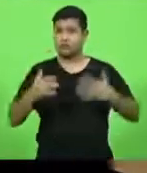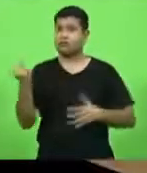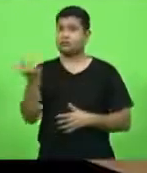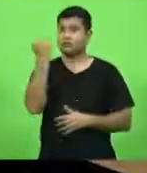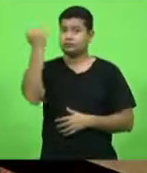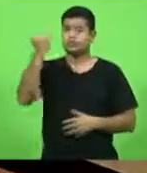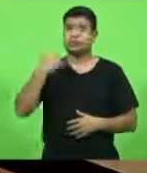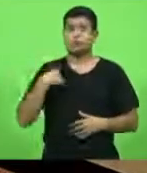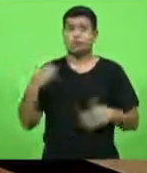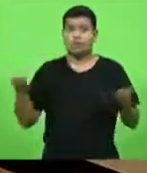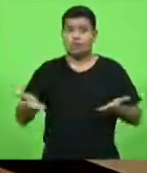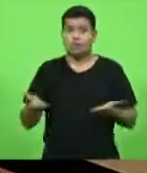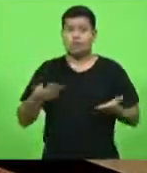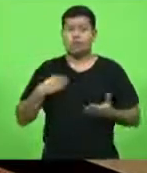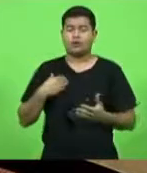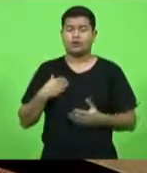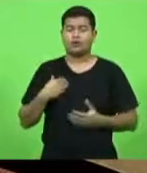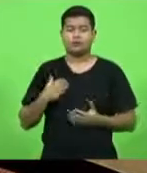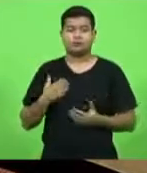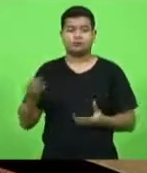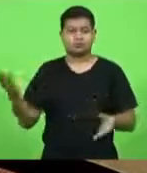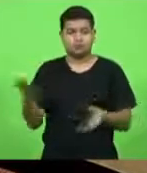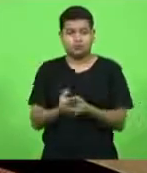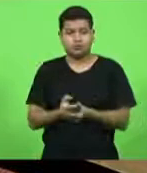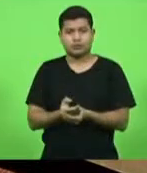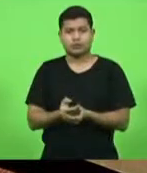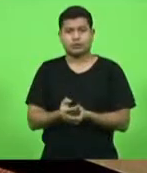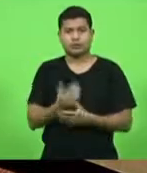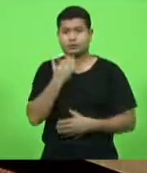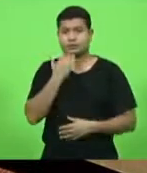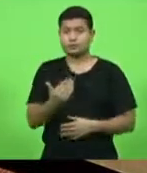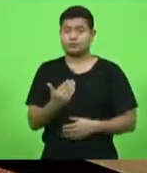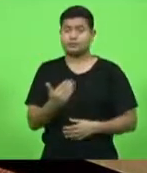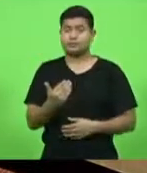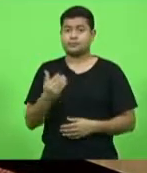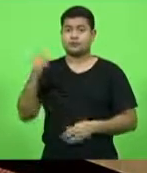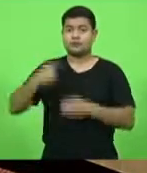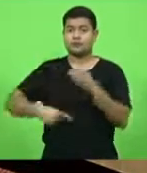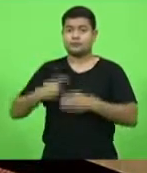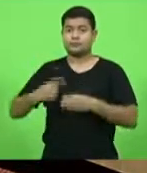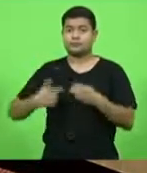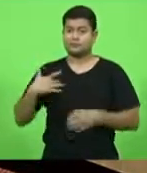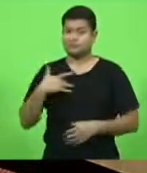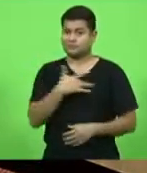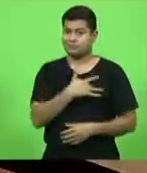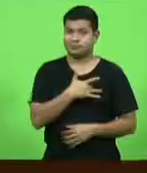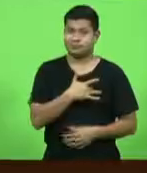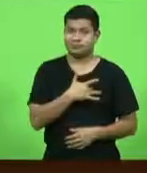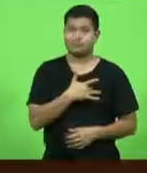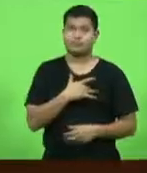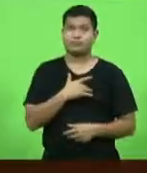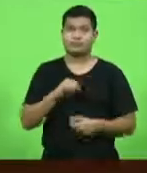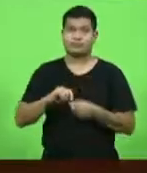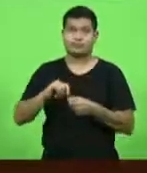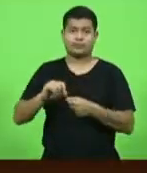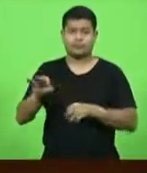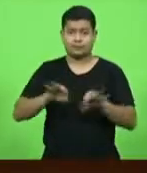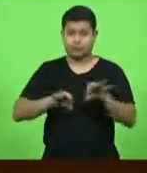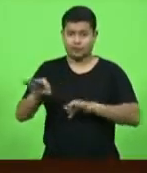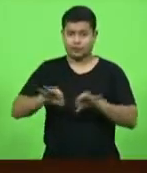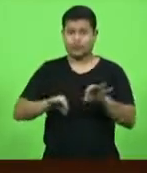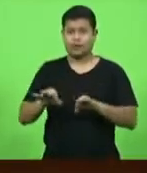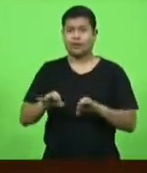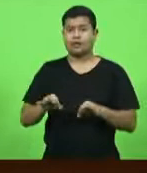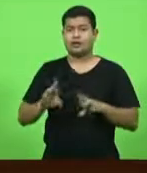que eu hoje acabei de protocolar é um pedido para a comissão de saúde fazer aqui numa reunião